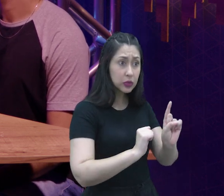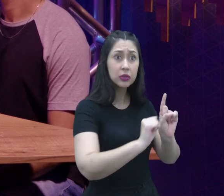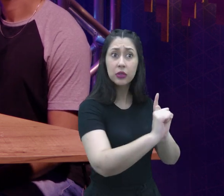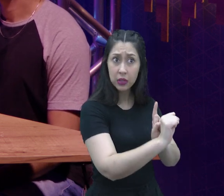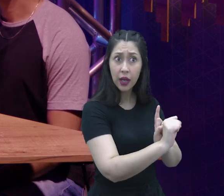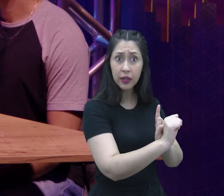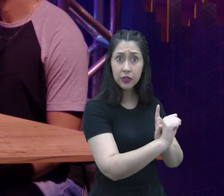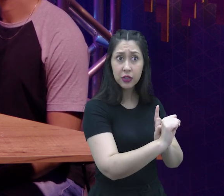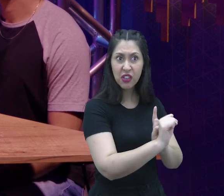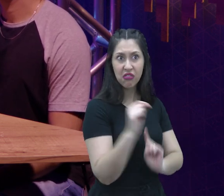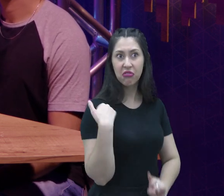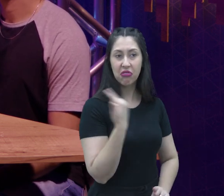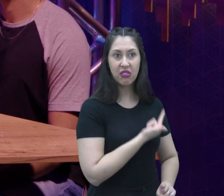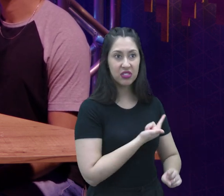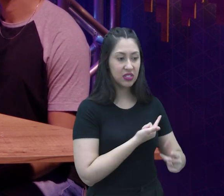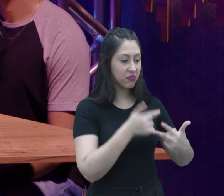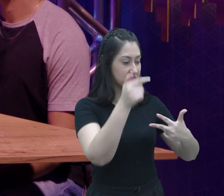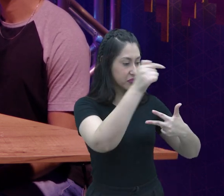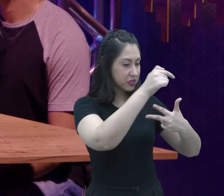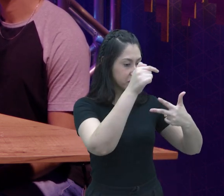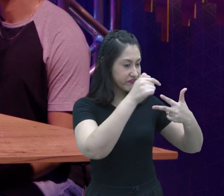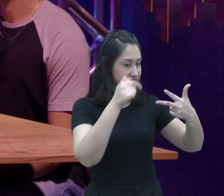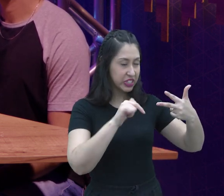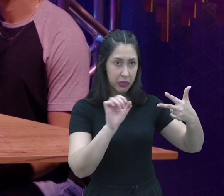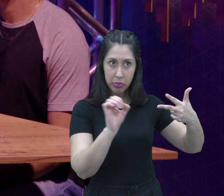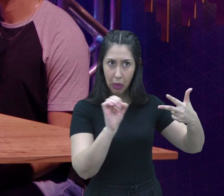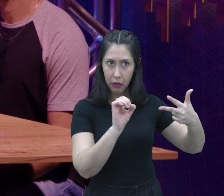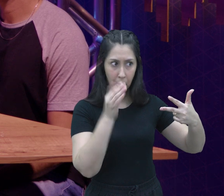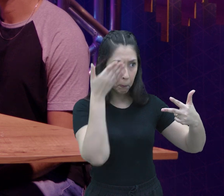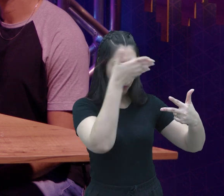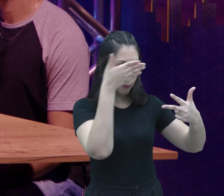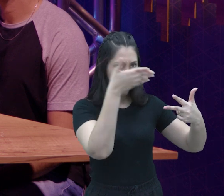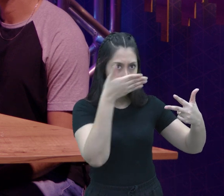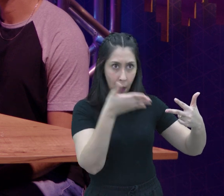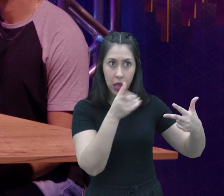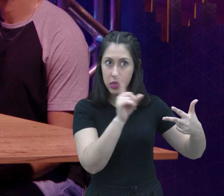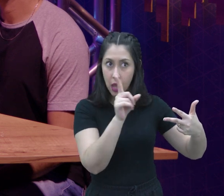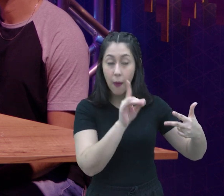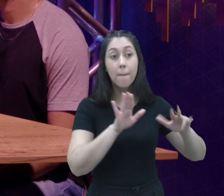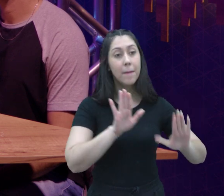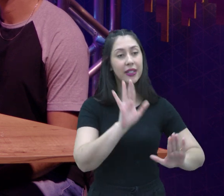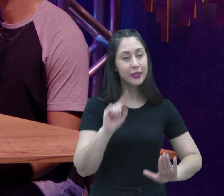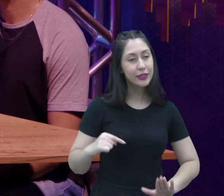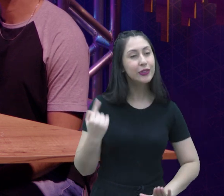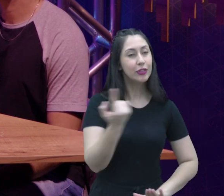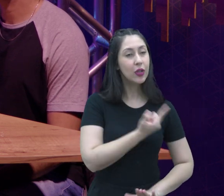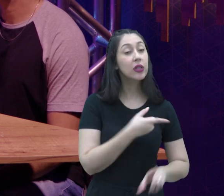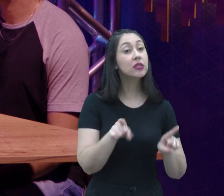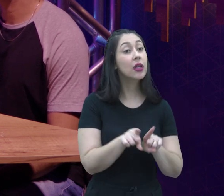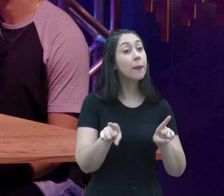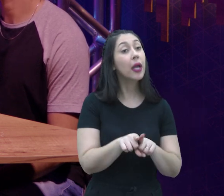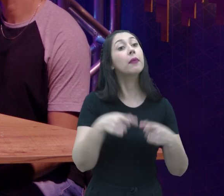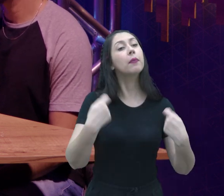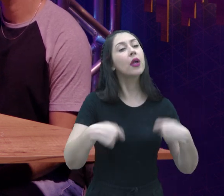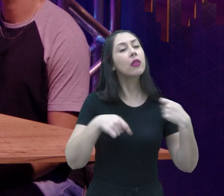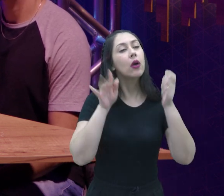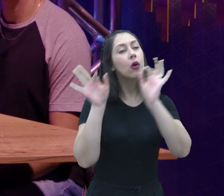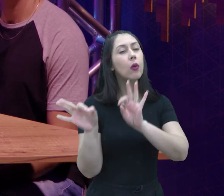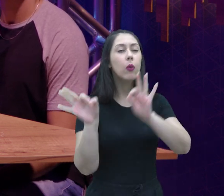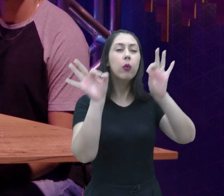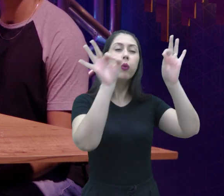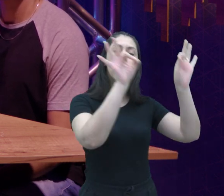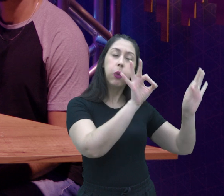civil, nós que não estamos, né, nem no executivo, nem no legislativo, nem no judiciário, a gente sempre acompanhe, né, tudo